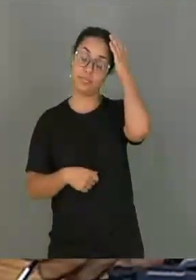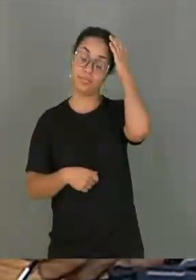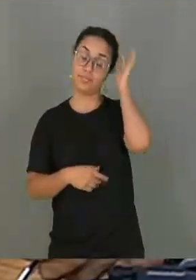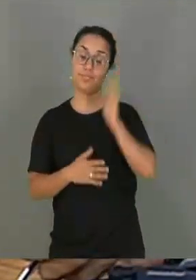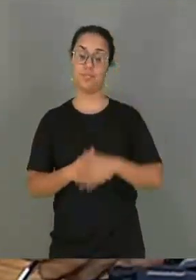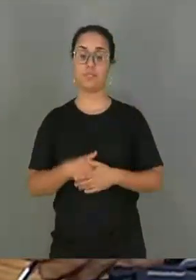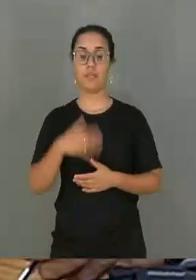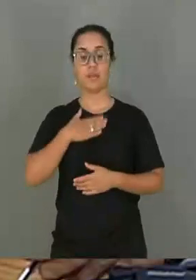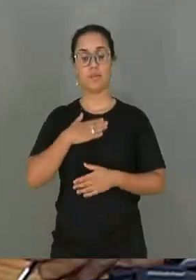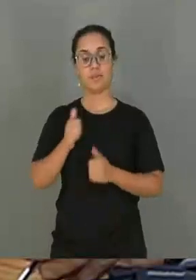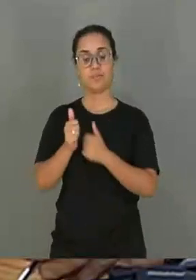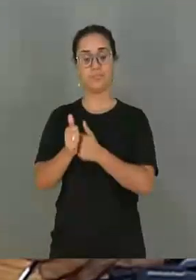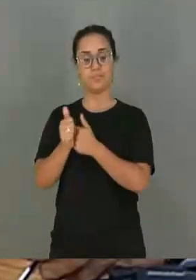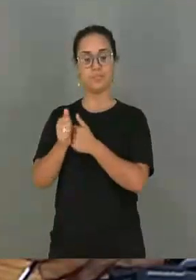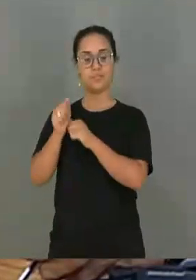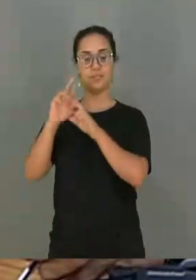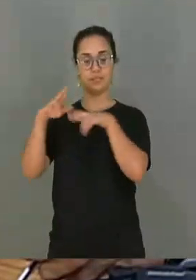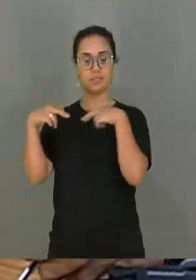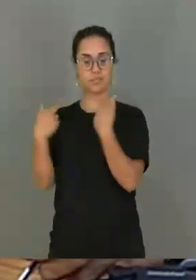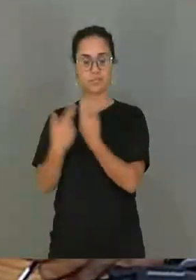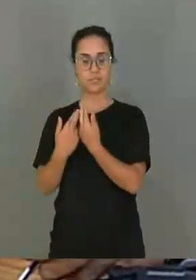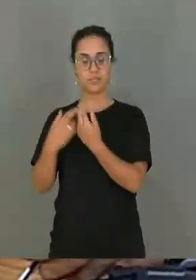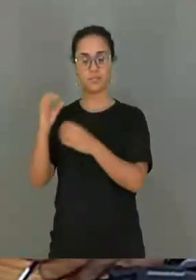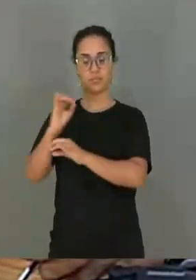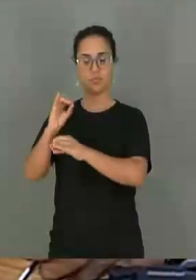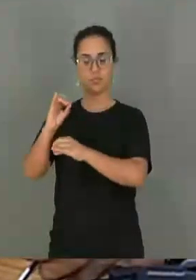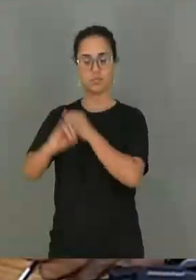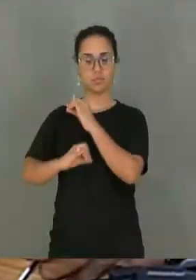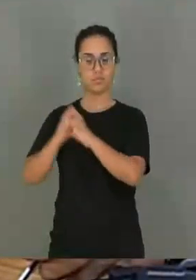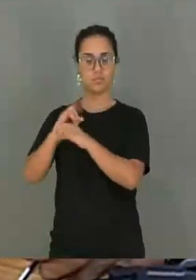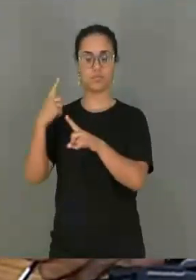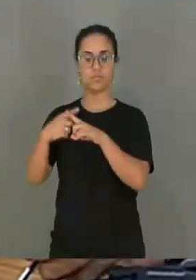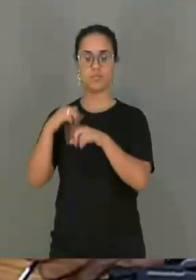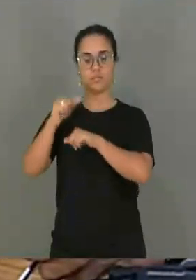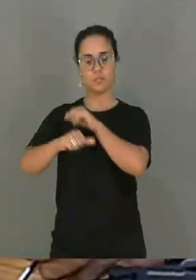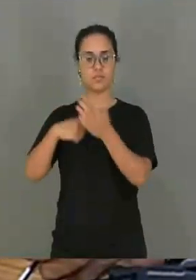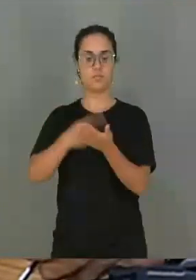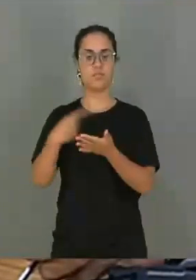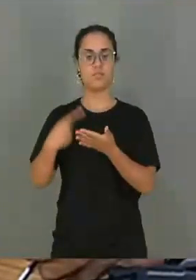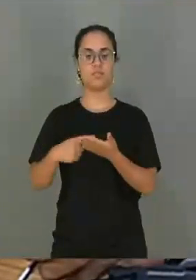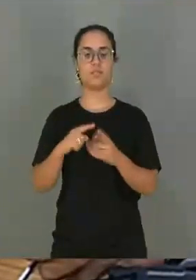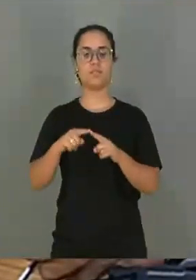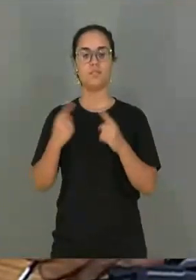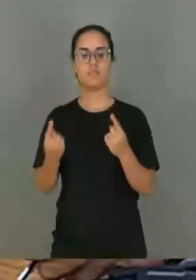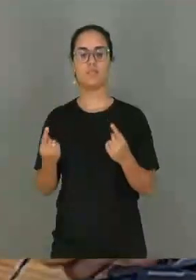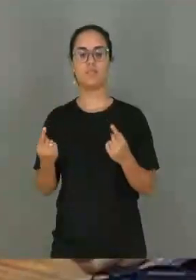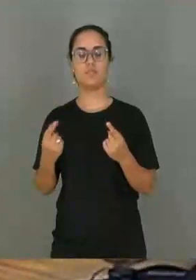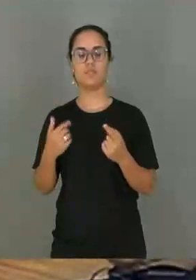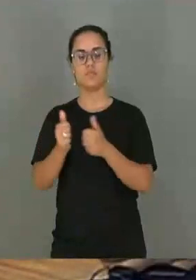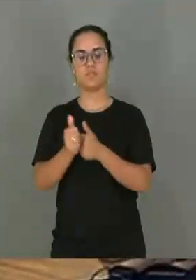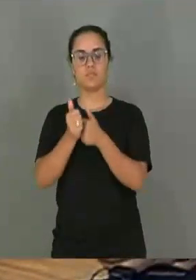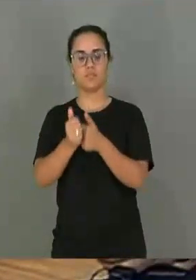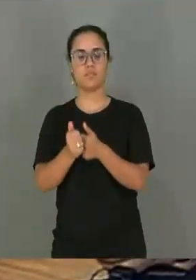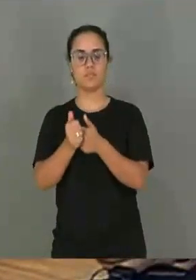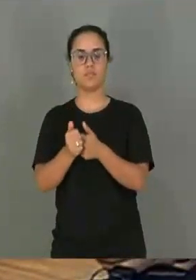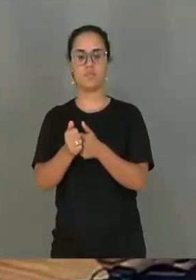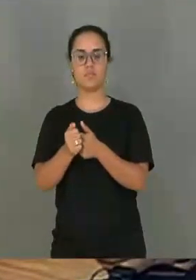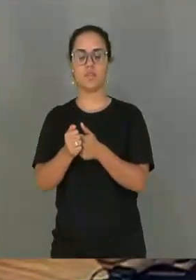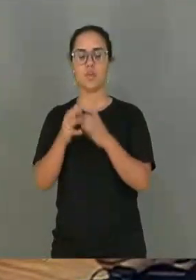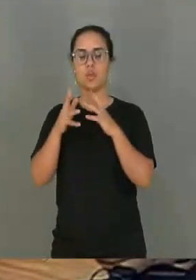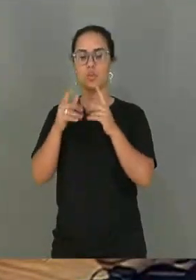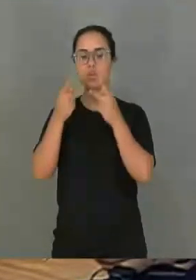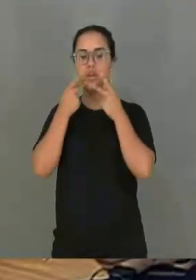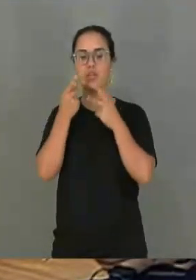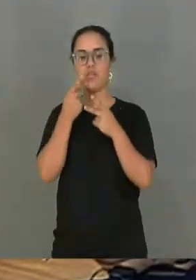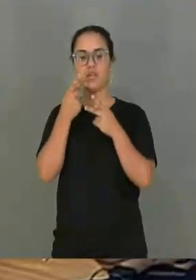Eu estava acompanhando a sessão de forma remota, porque estava em outro compromisso, mas acompanhei tanto a